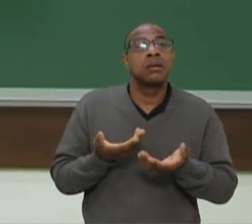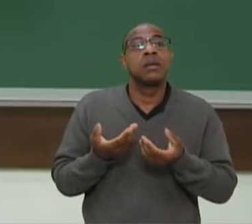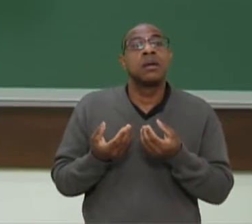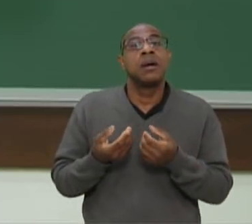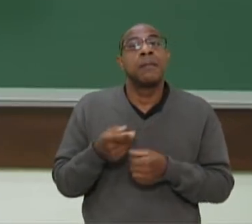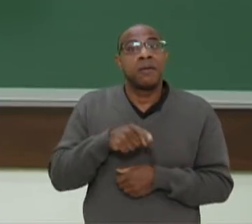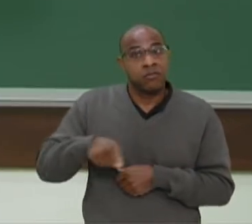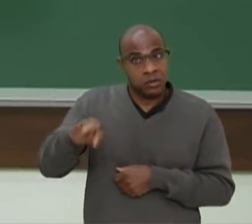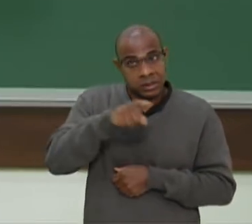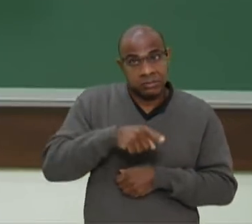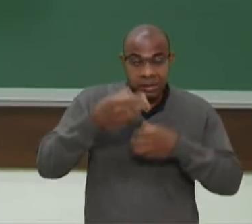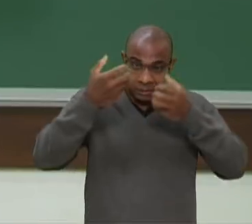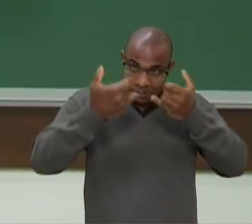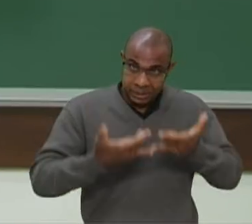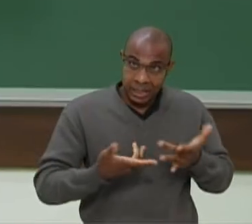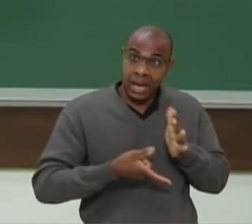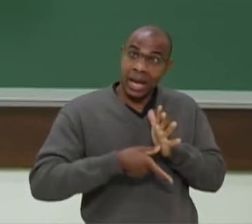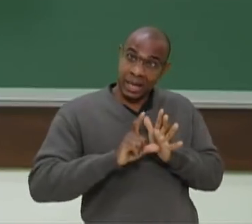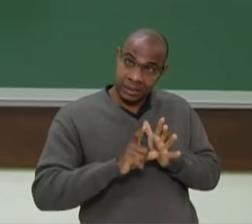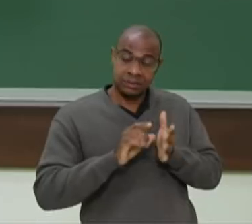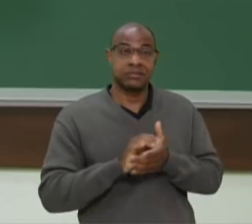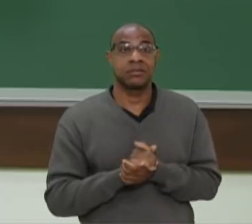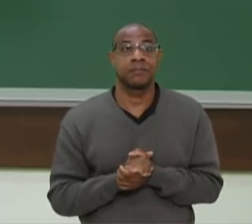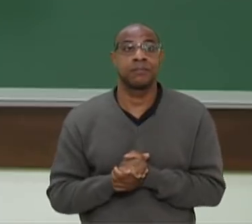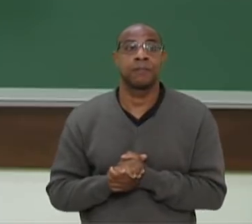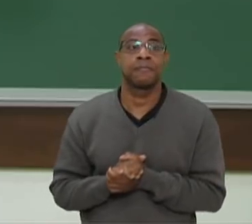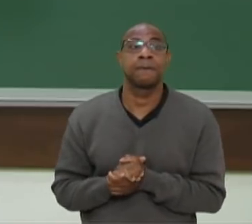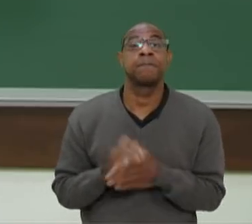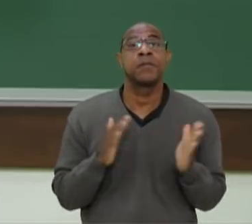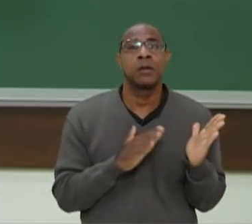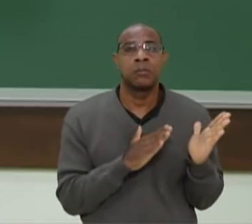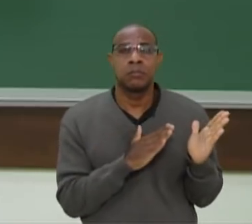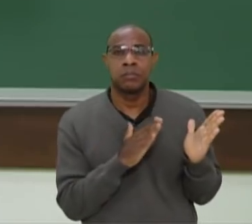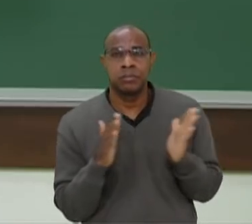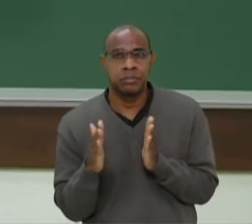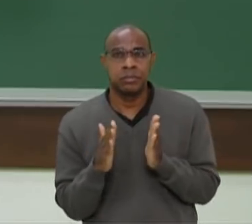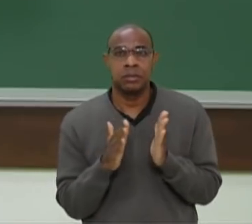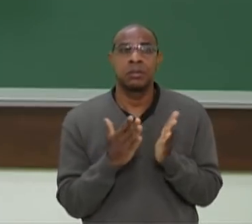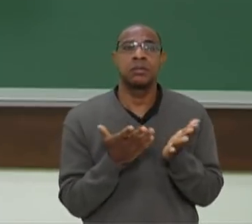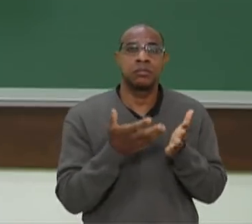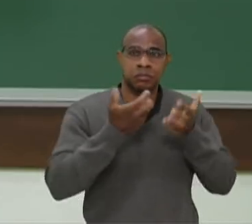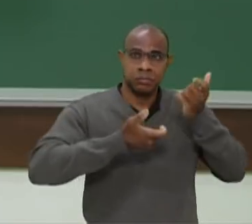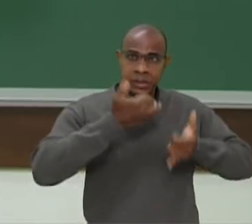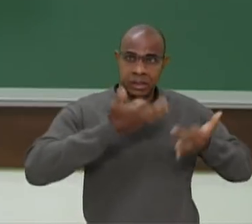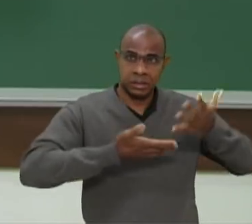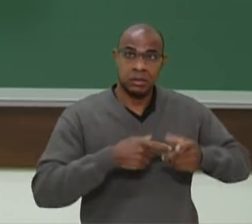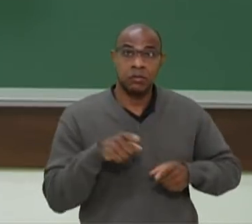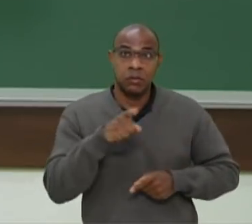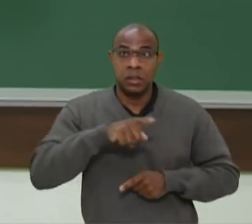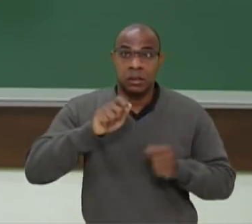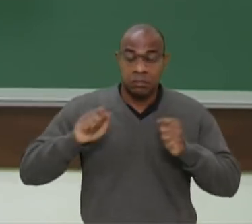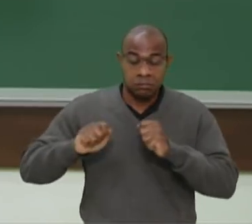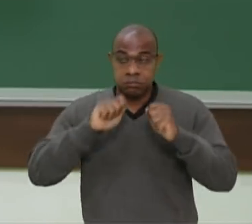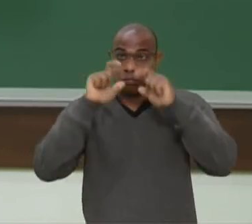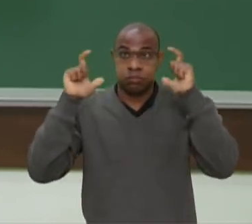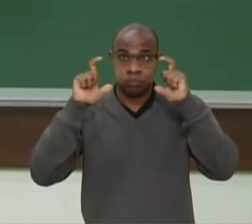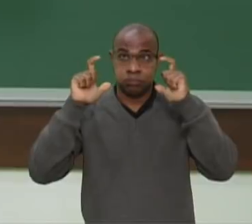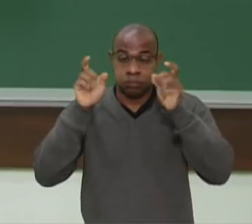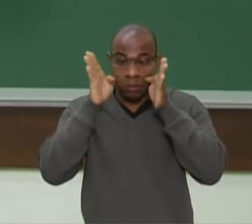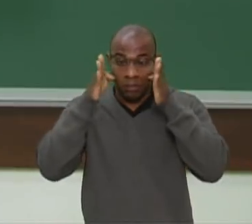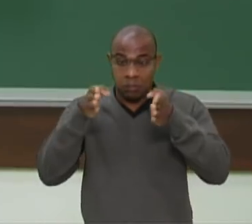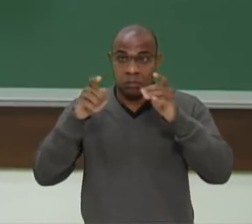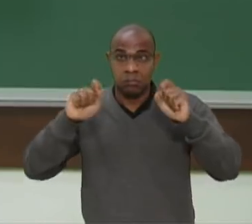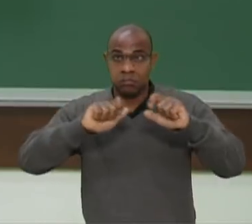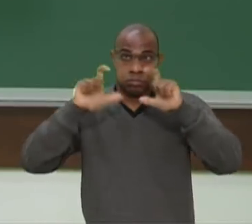para dar a vocês, para explicar. Durante essas instruções, vocês devem estar muito atentos e